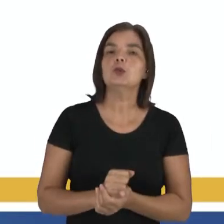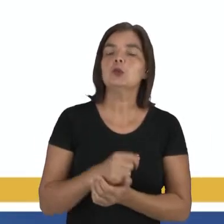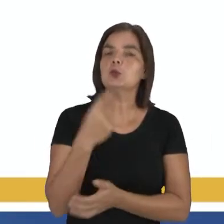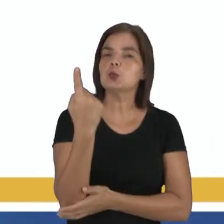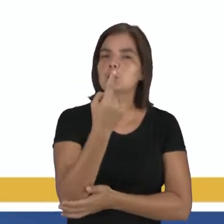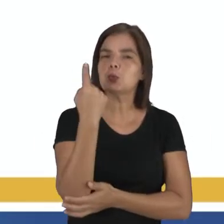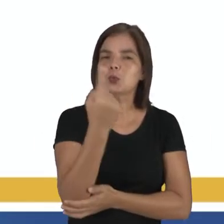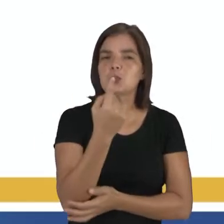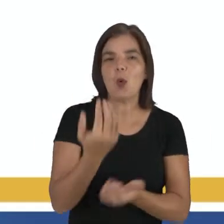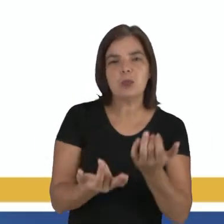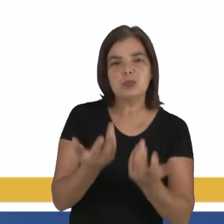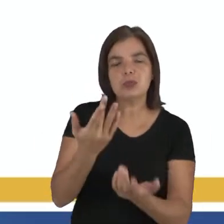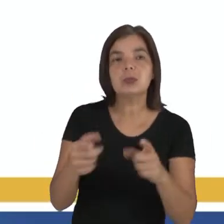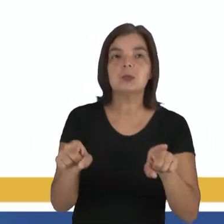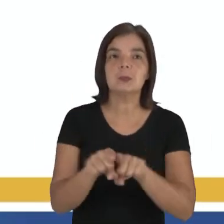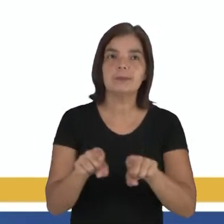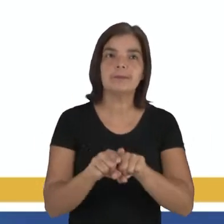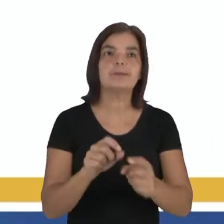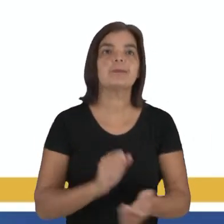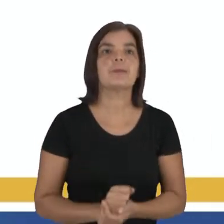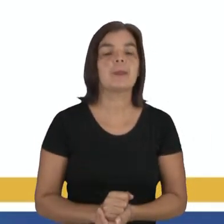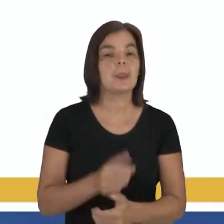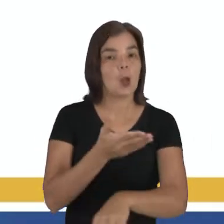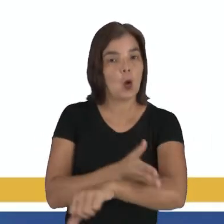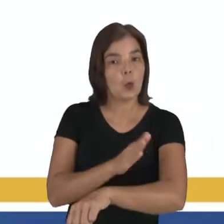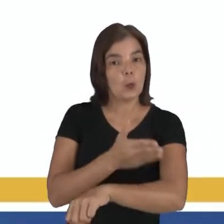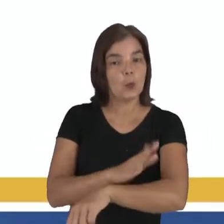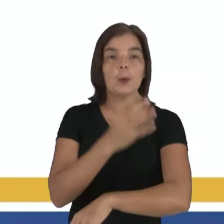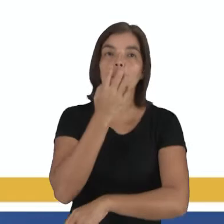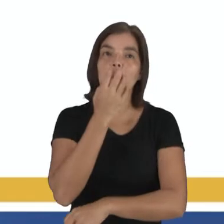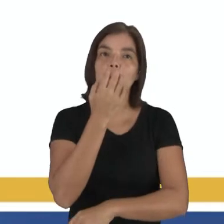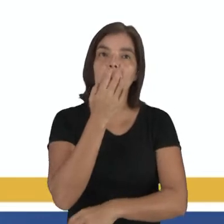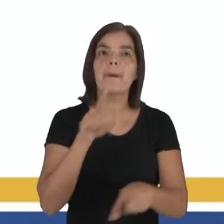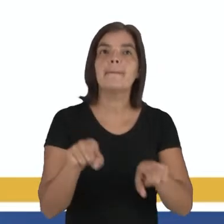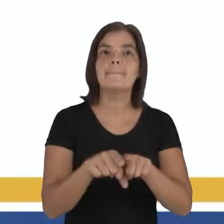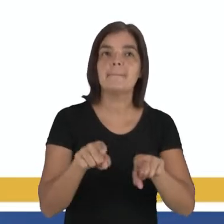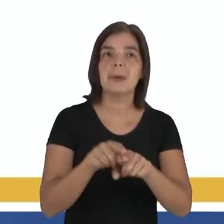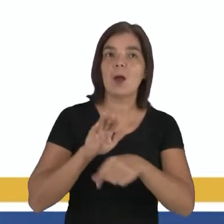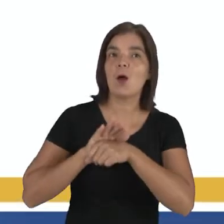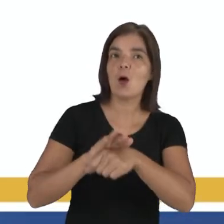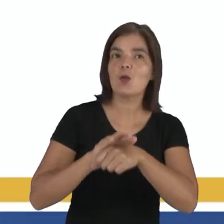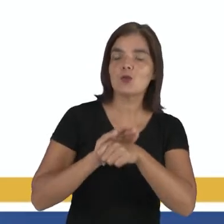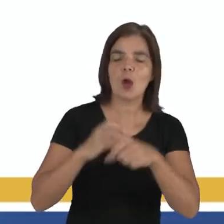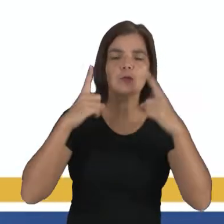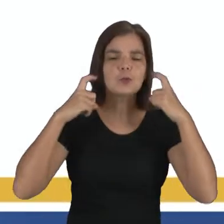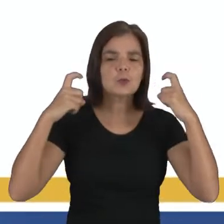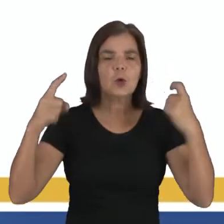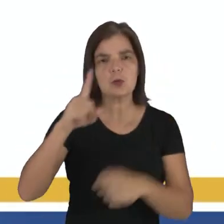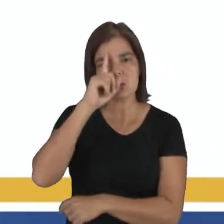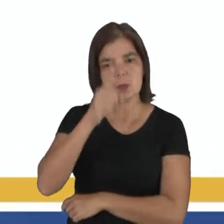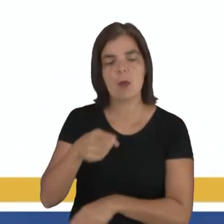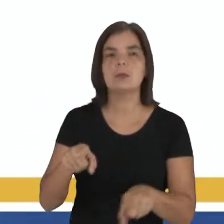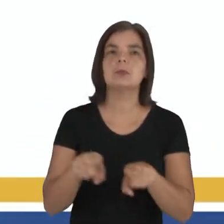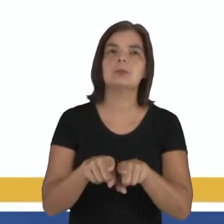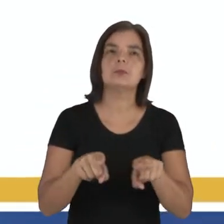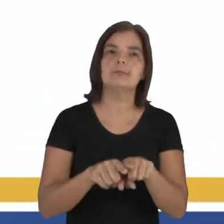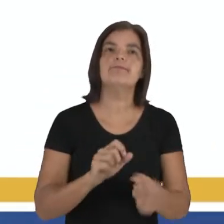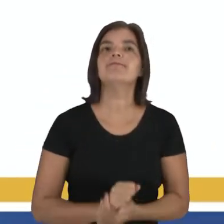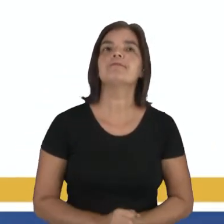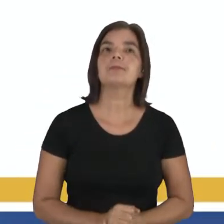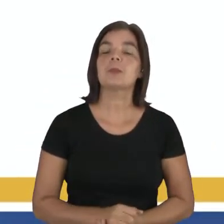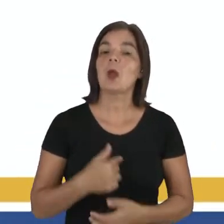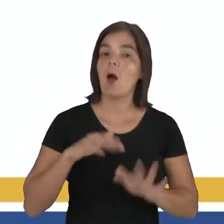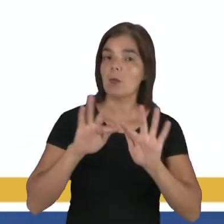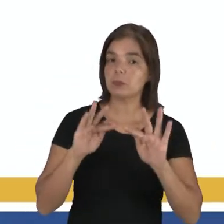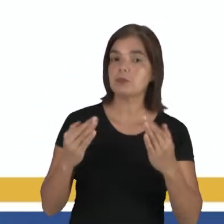incêndio dispara. Kurt foi treinado para responder a certos sons e ordens. Segundo